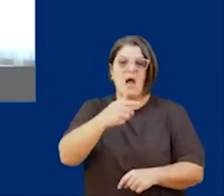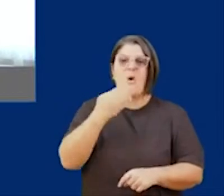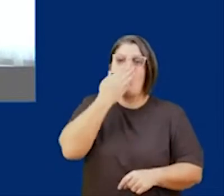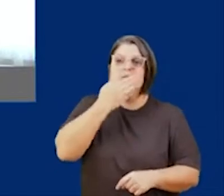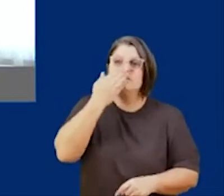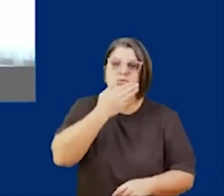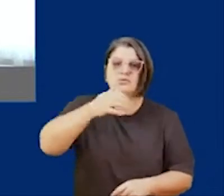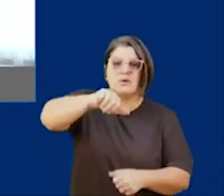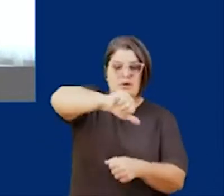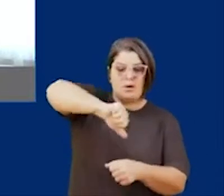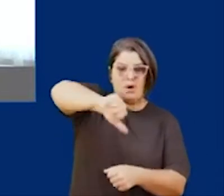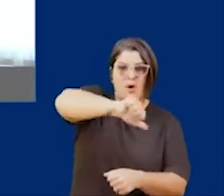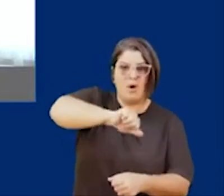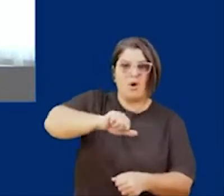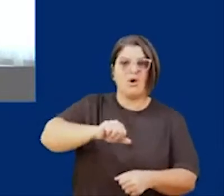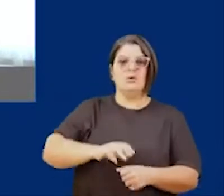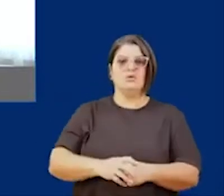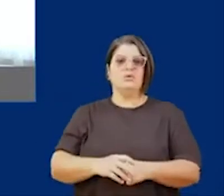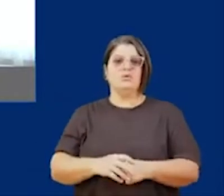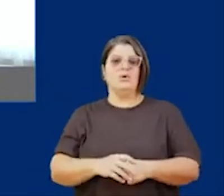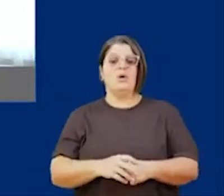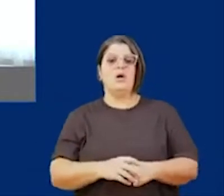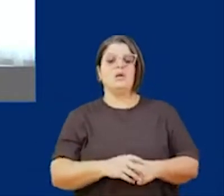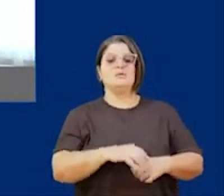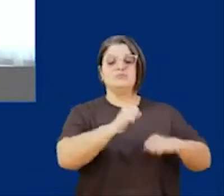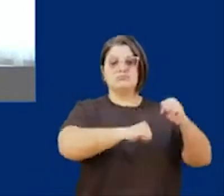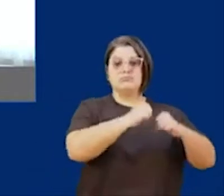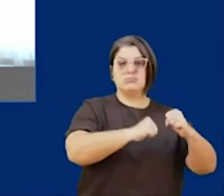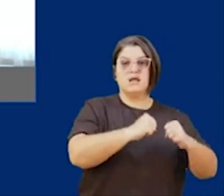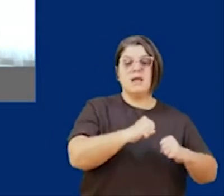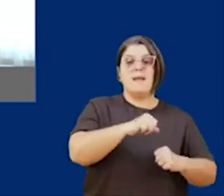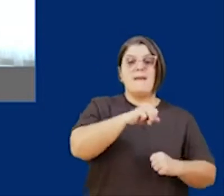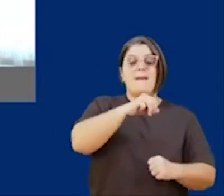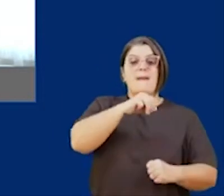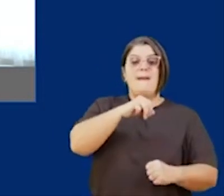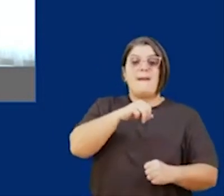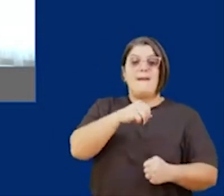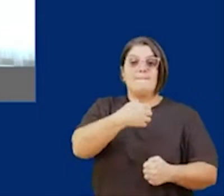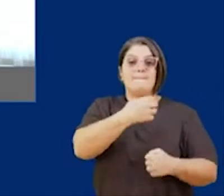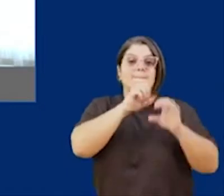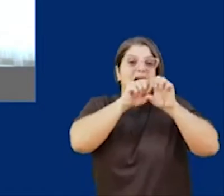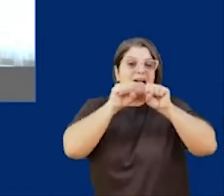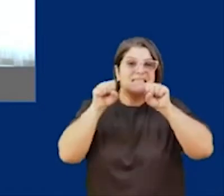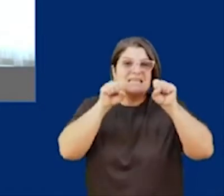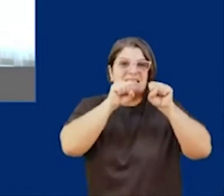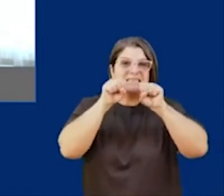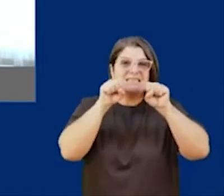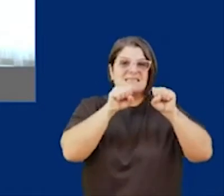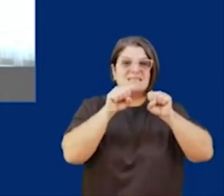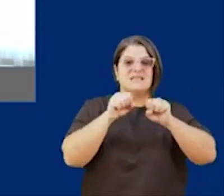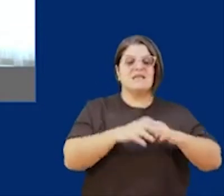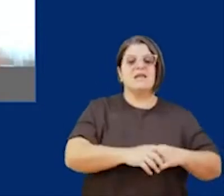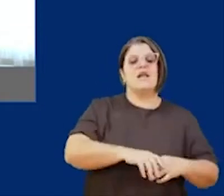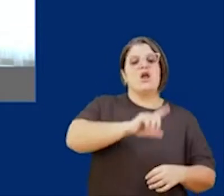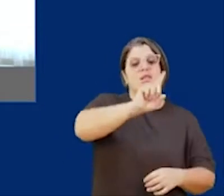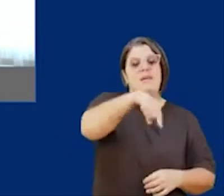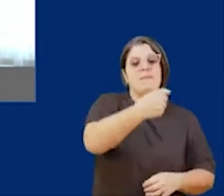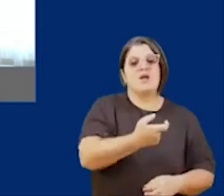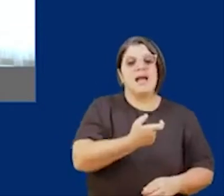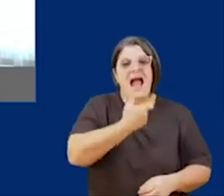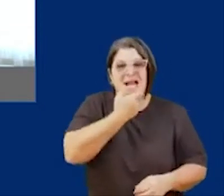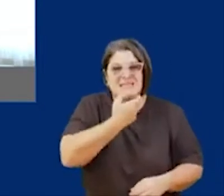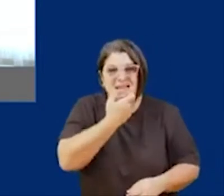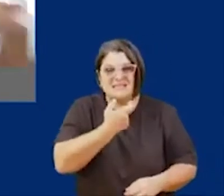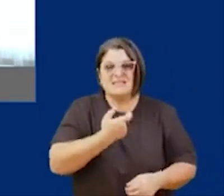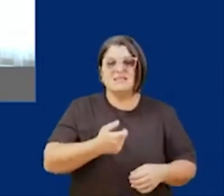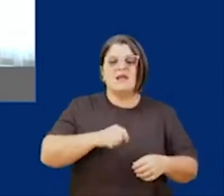tem os alimentos processados, tipo milho em conserva, geleia, e os ultraprocessados, que são os biscoitos, néctar de